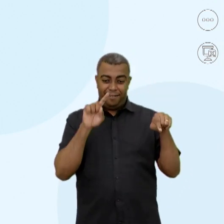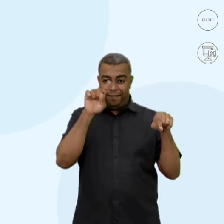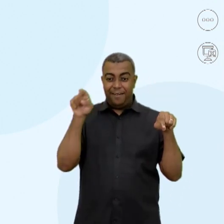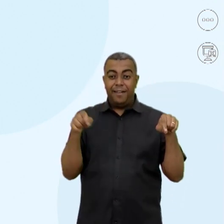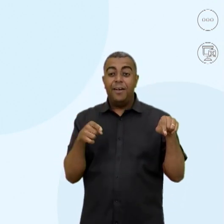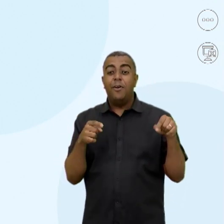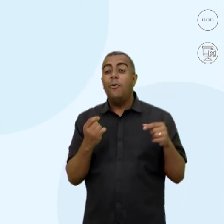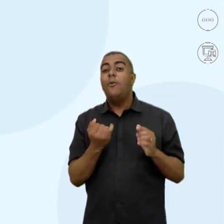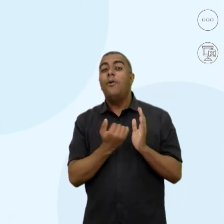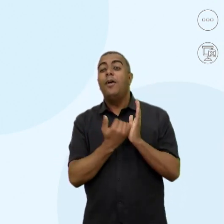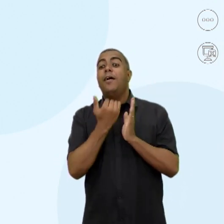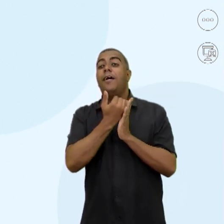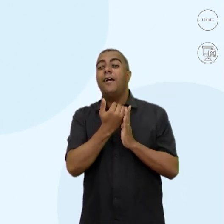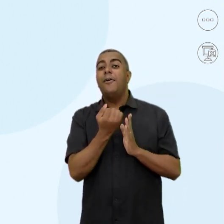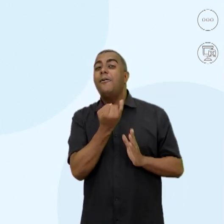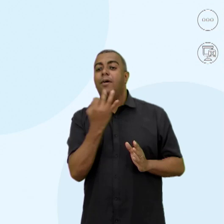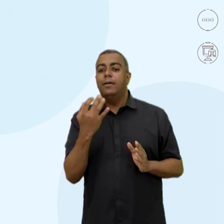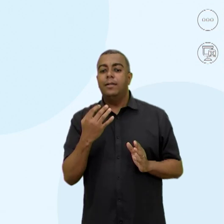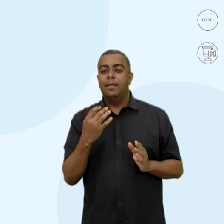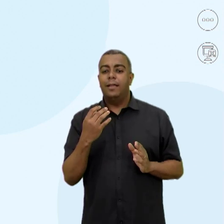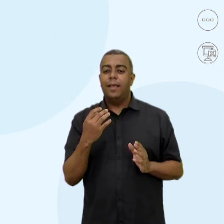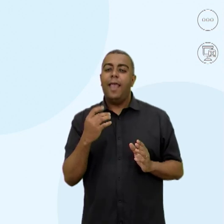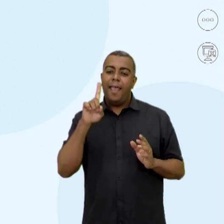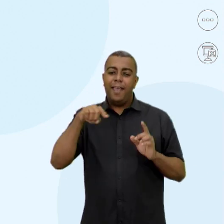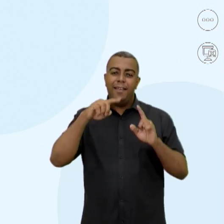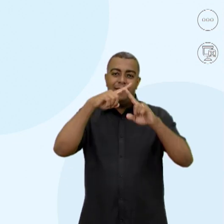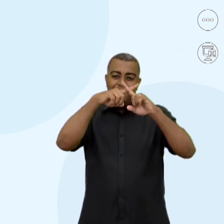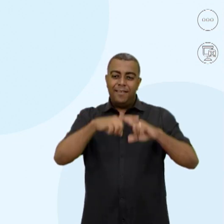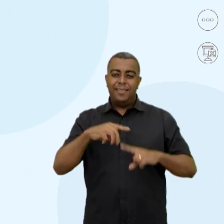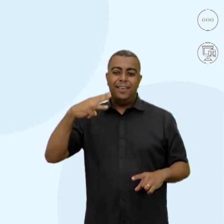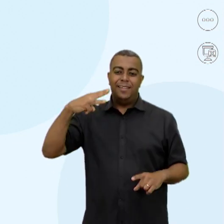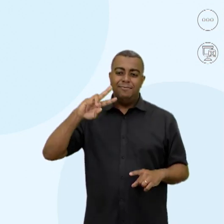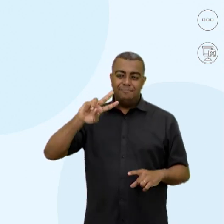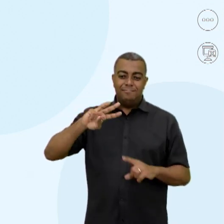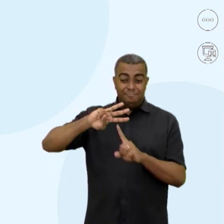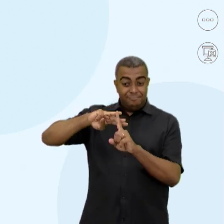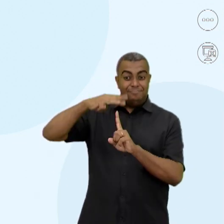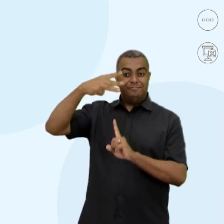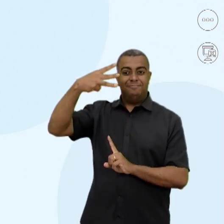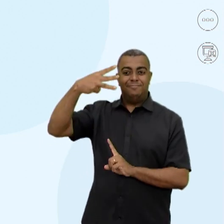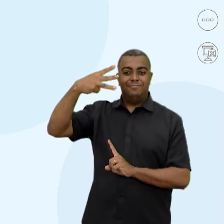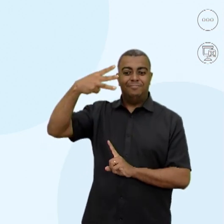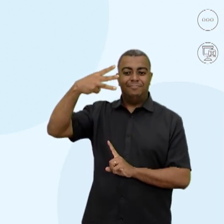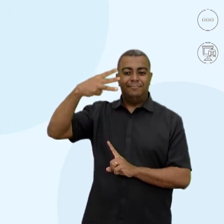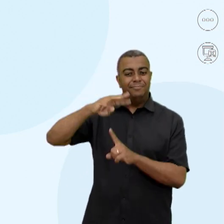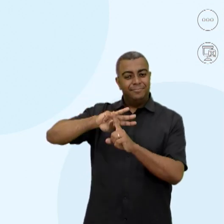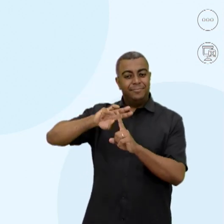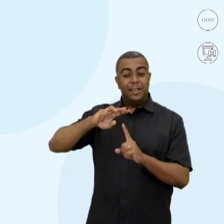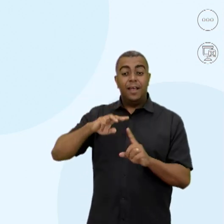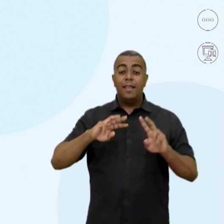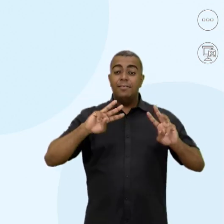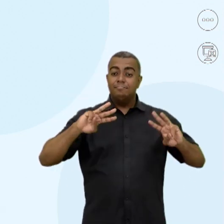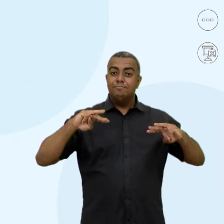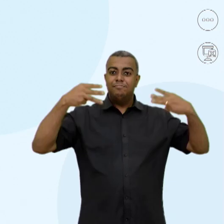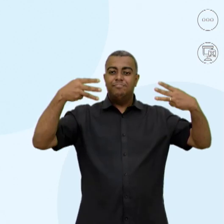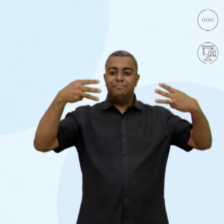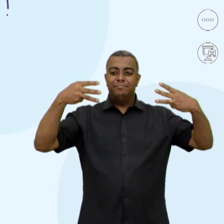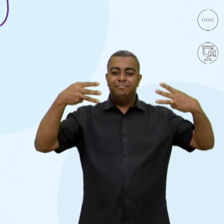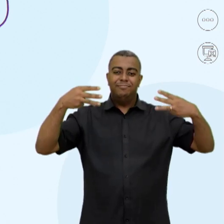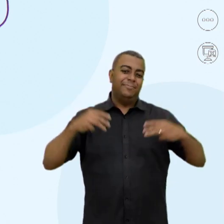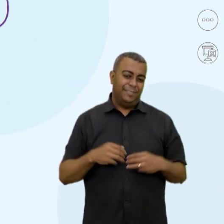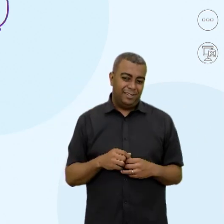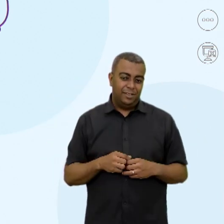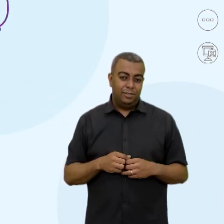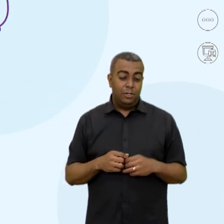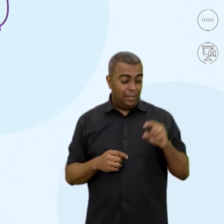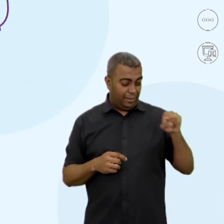maior o de baixo, hein? 3 vezes, né? 3 vezes, né? Se a gente olhar, a gente percebe que o segmento maior aí, ele é 3 vezes maior